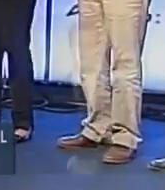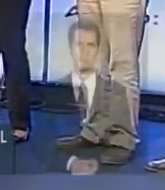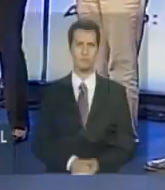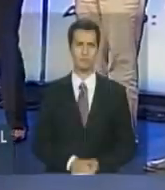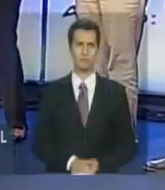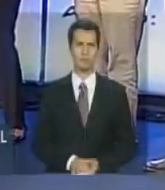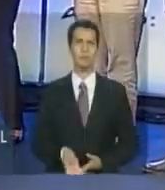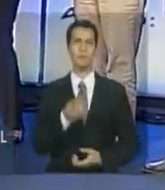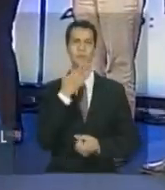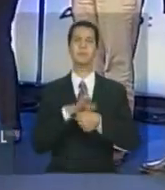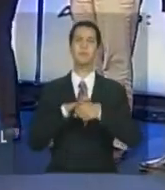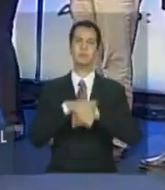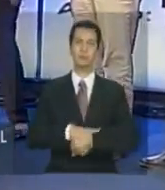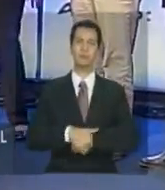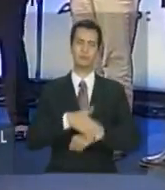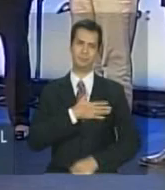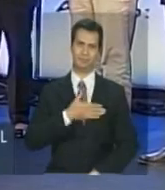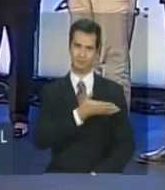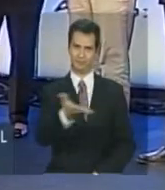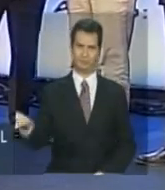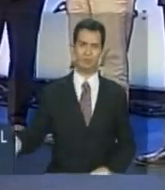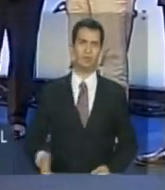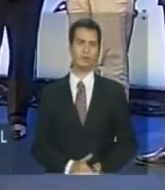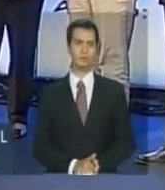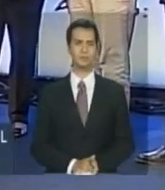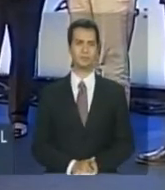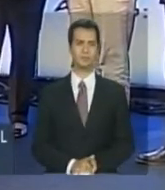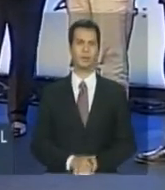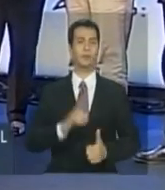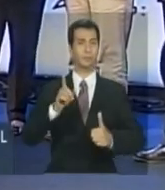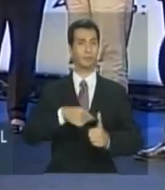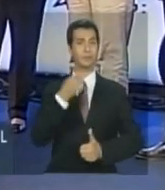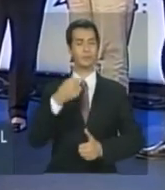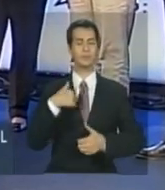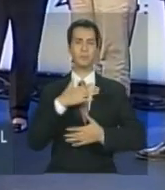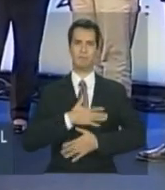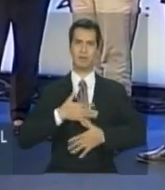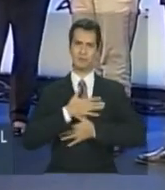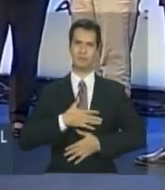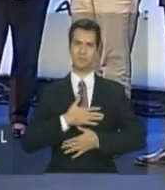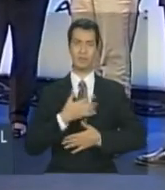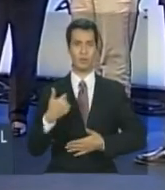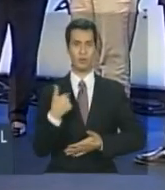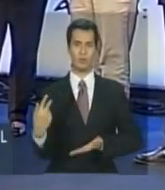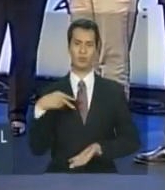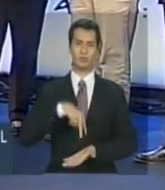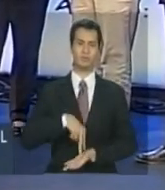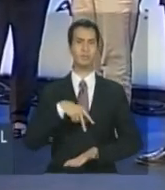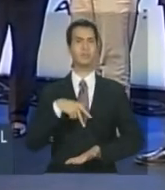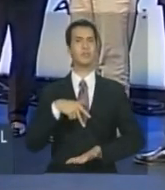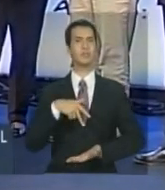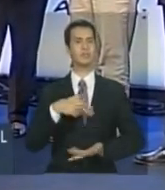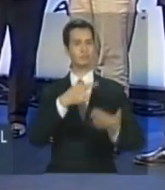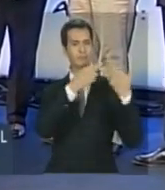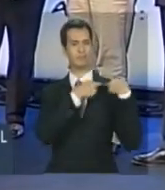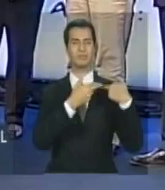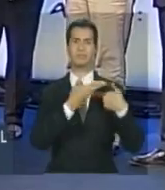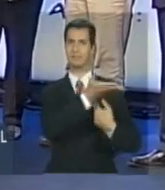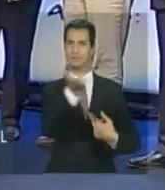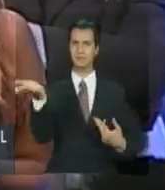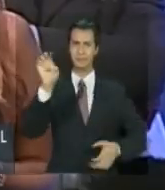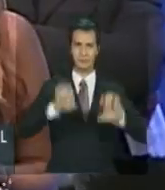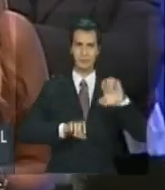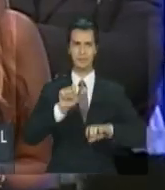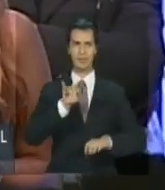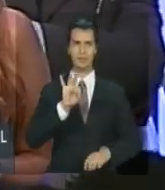Boa noite, gente. Primeiro, eu queria dizer que é um prazer enorme estar aqui representando a Atento para todos vocês, porque é uma empresa